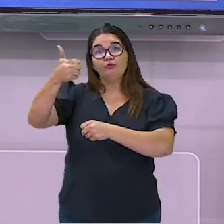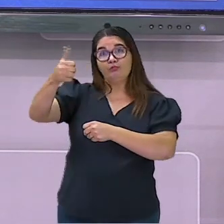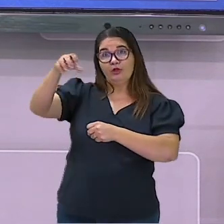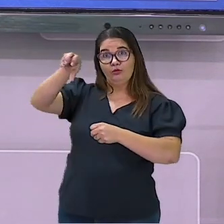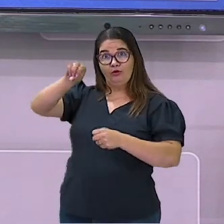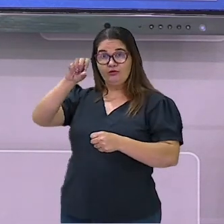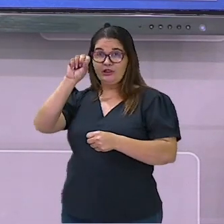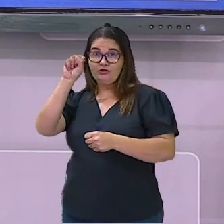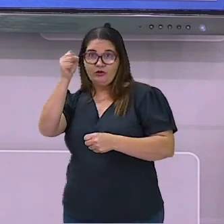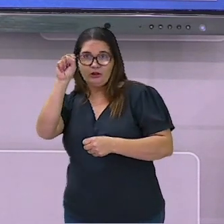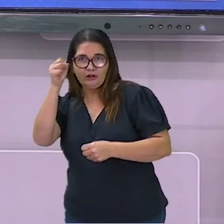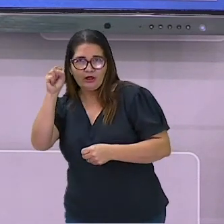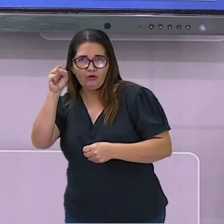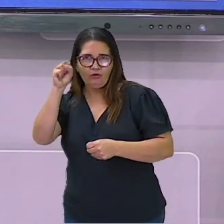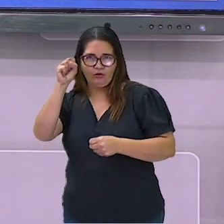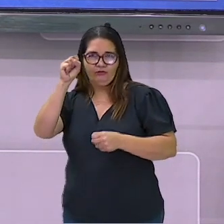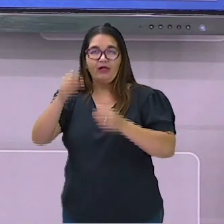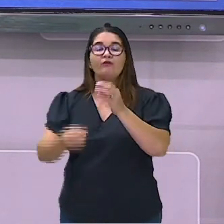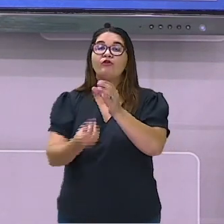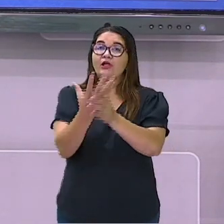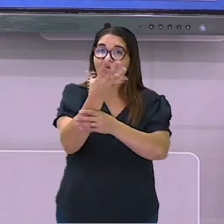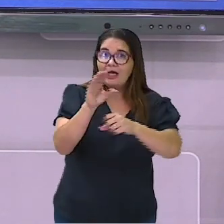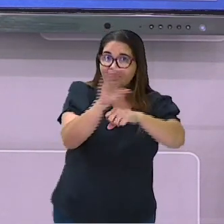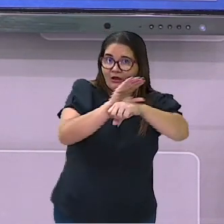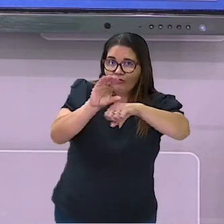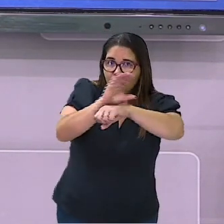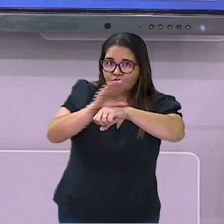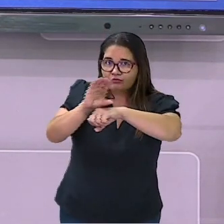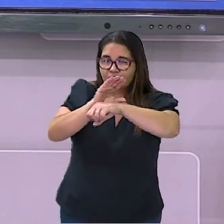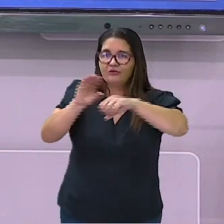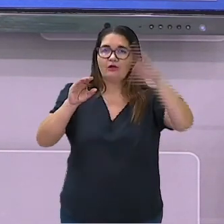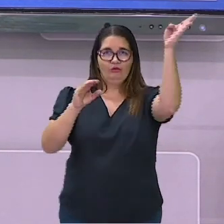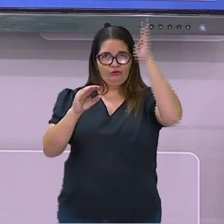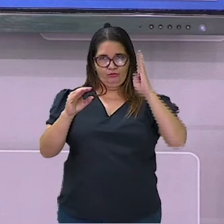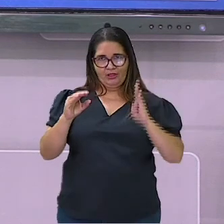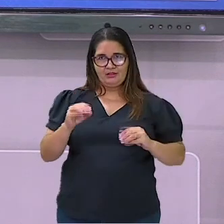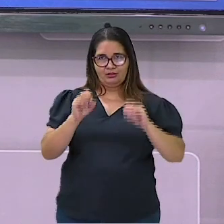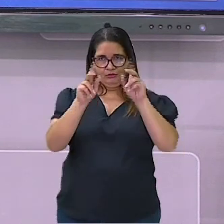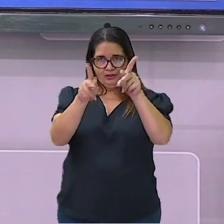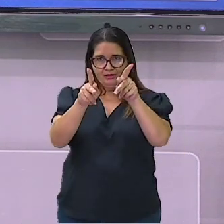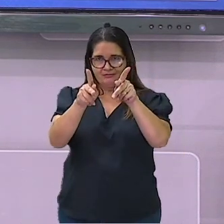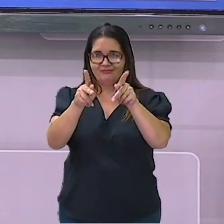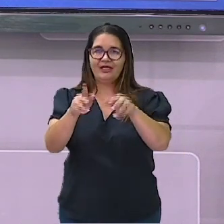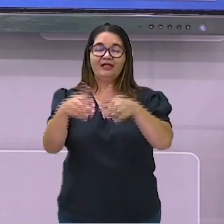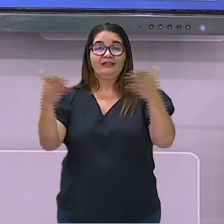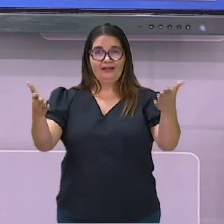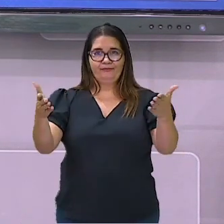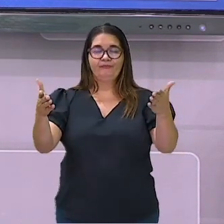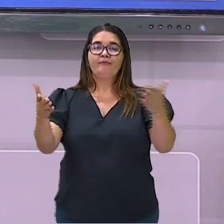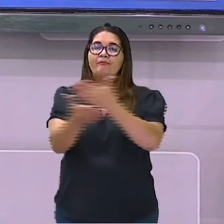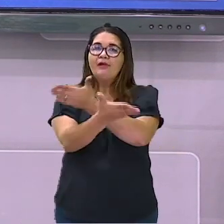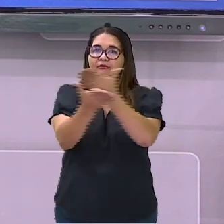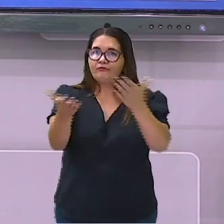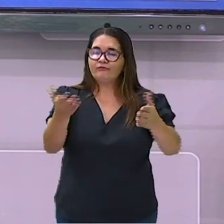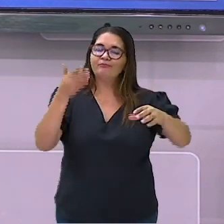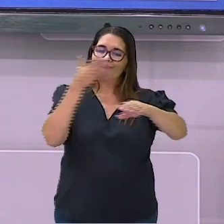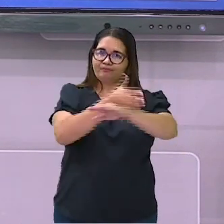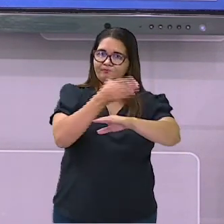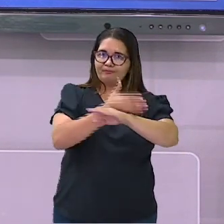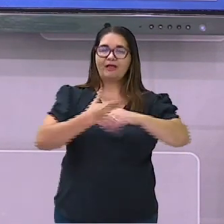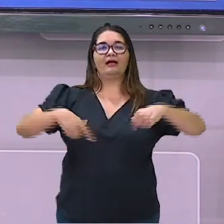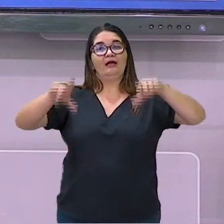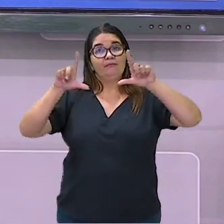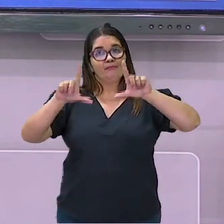1988, com a nova Constituição do Brasil, a Constituição Cidadã. Para acessar a nossa